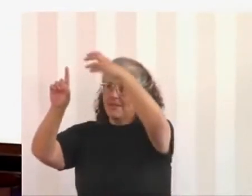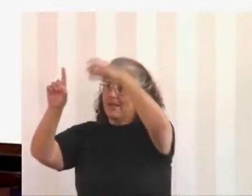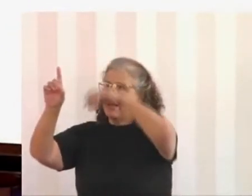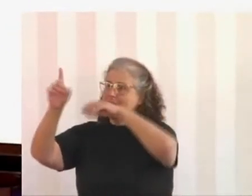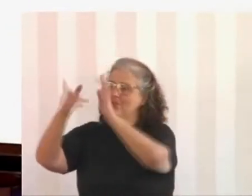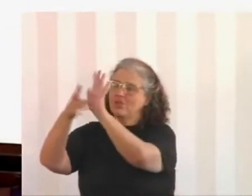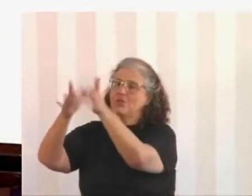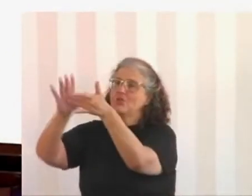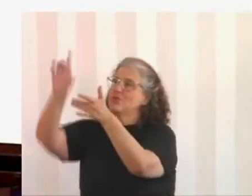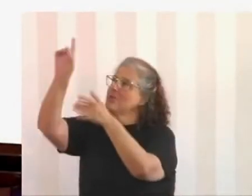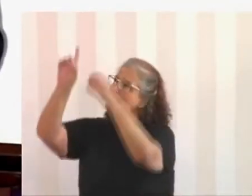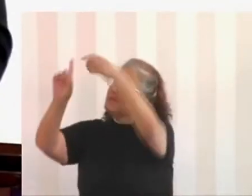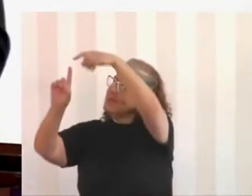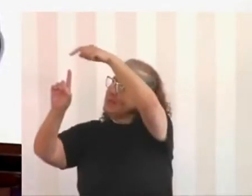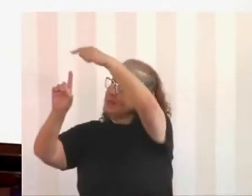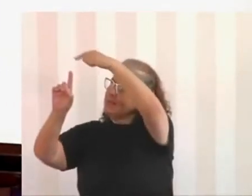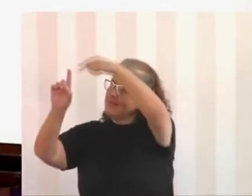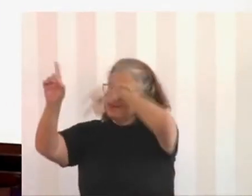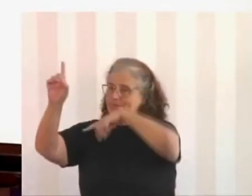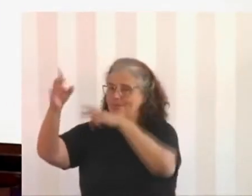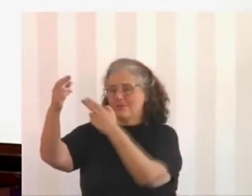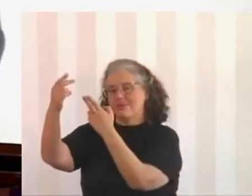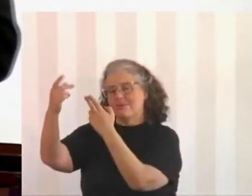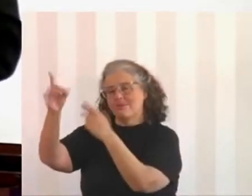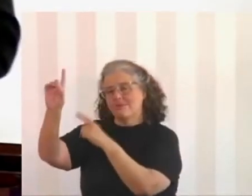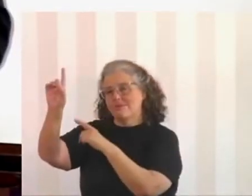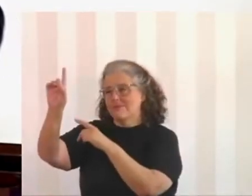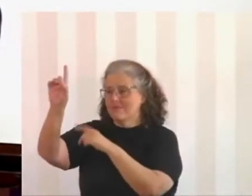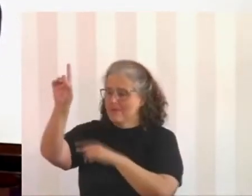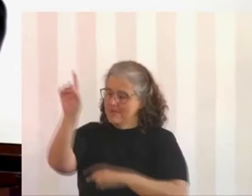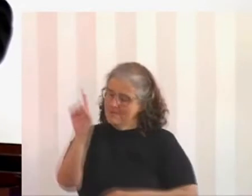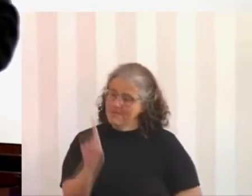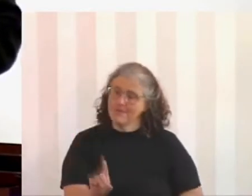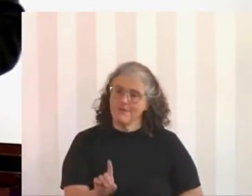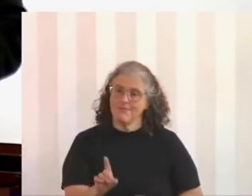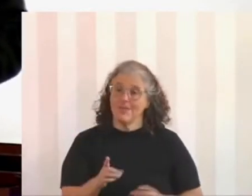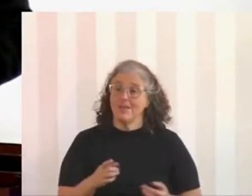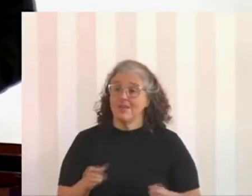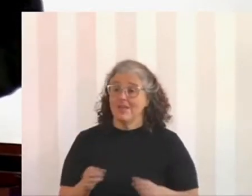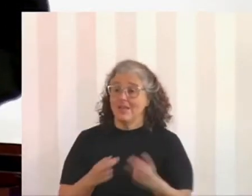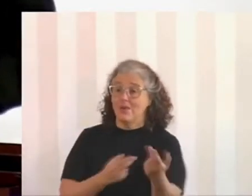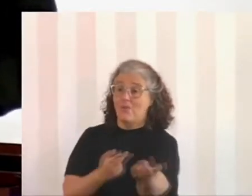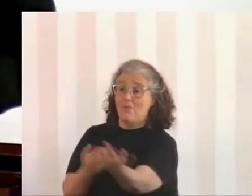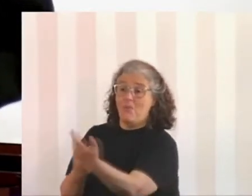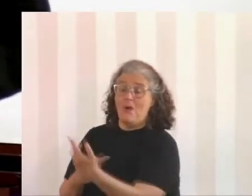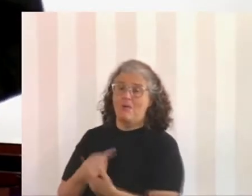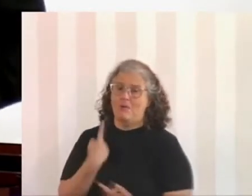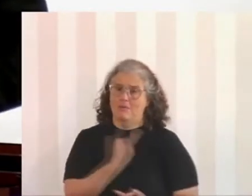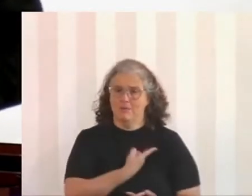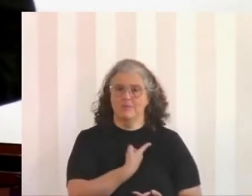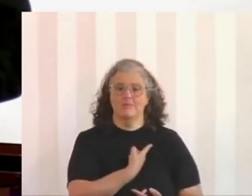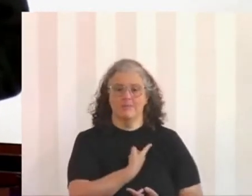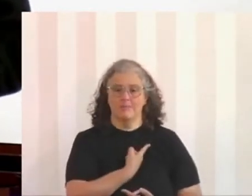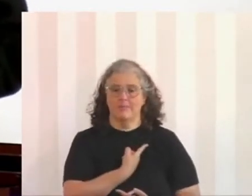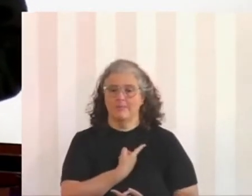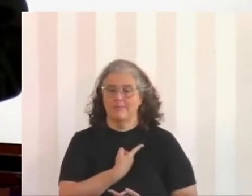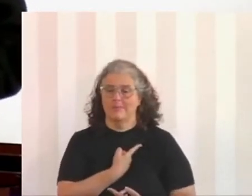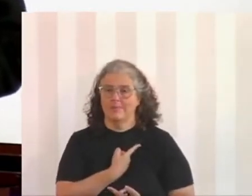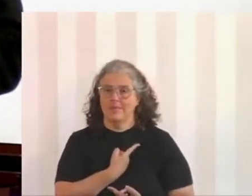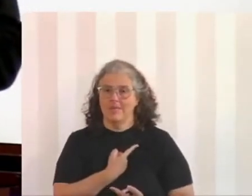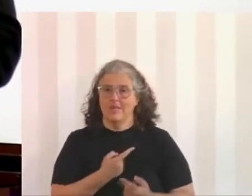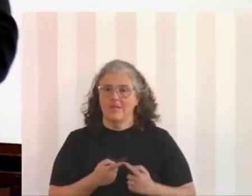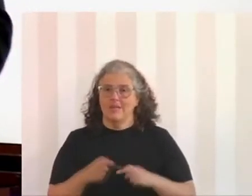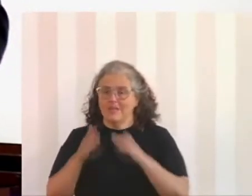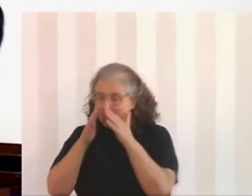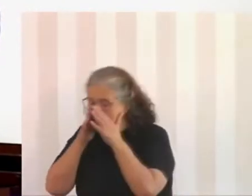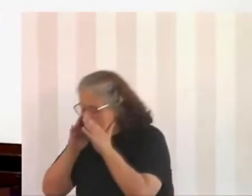deu a sua vida por nós, foi. Essa humildade é um elemento essencial no convívio que nós